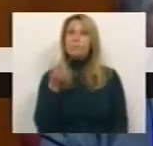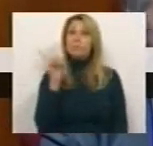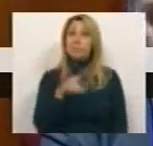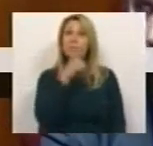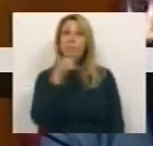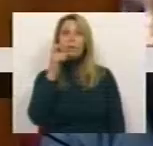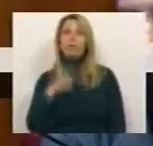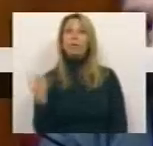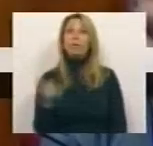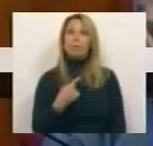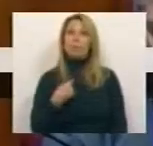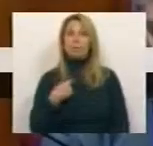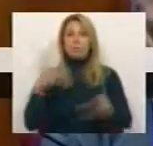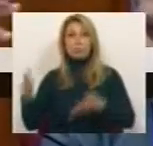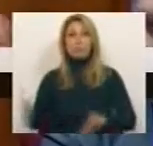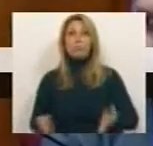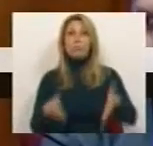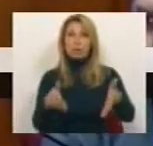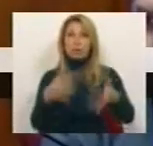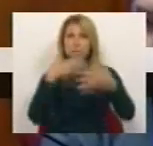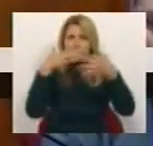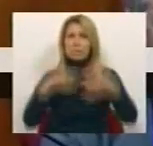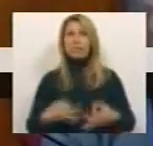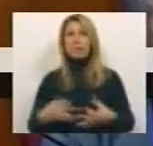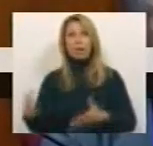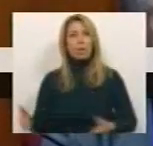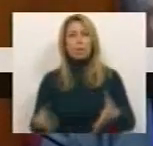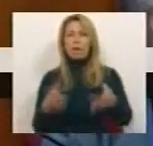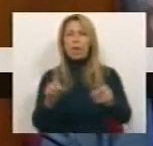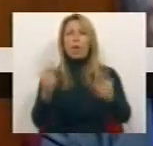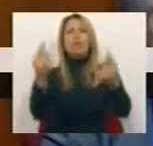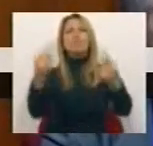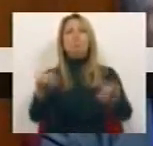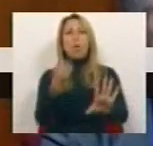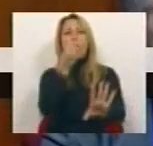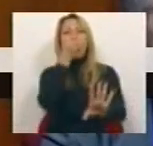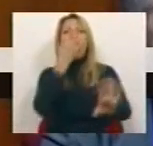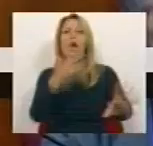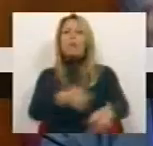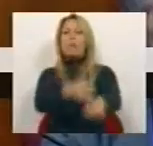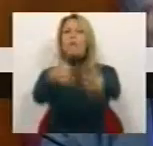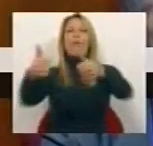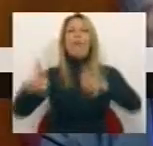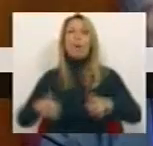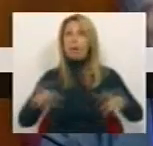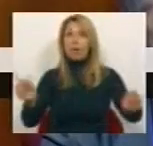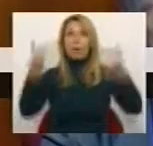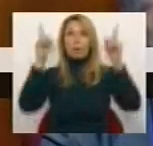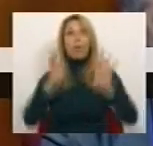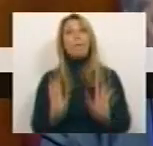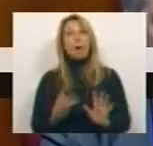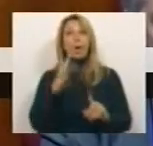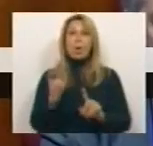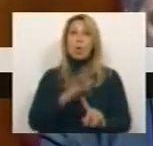um compromisso de uma estrada que certamente não é uma estrada feita só com rosas, mas onde o ano de